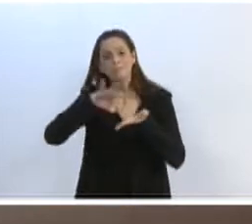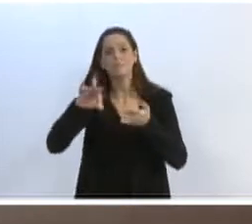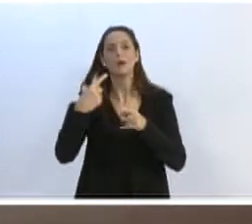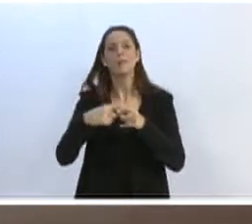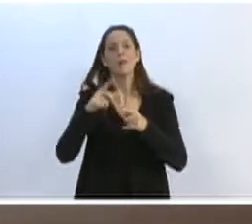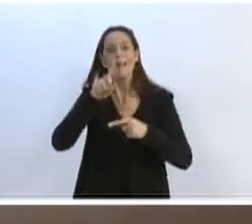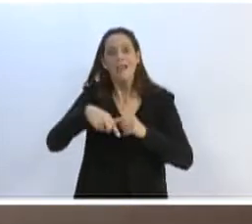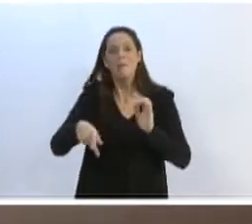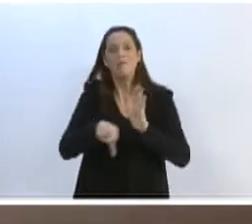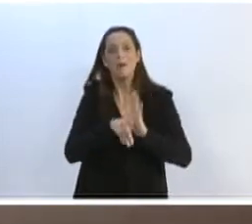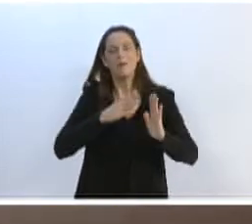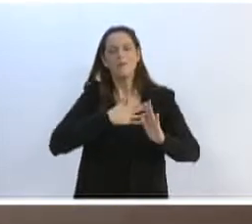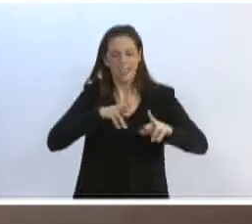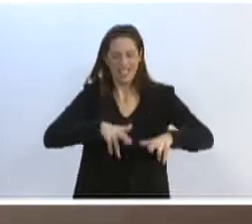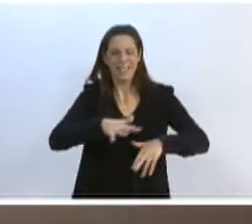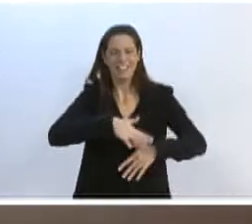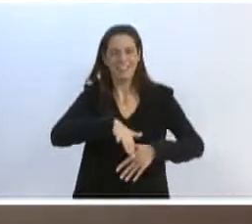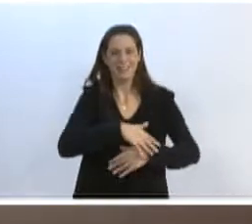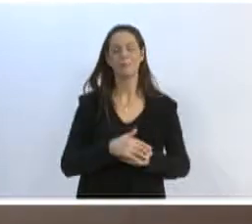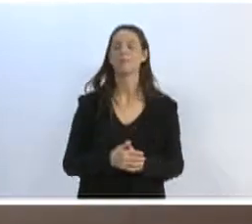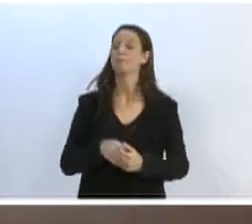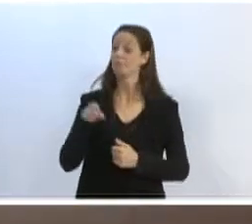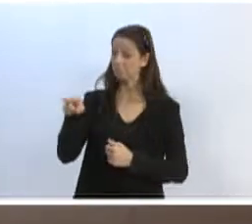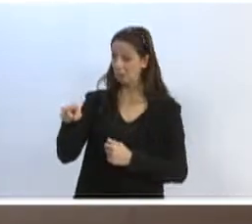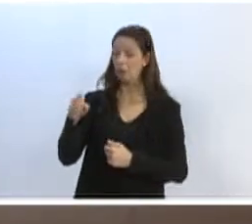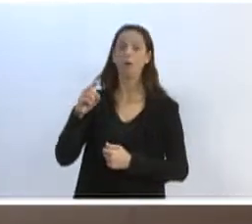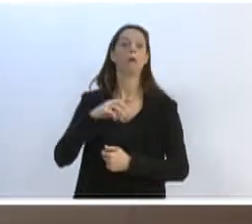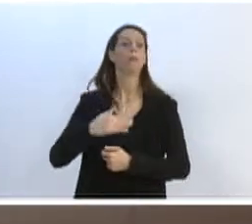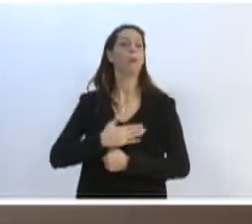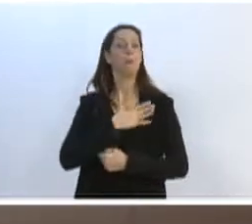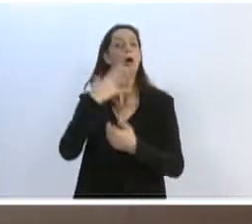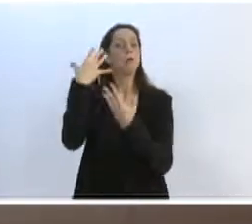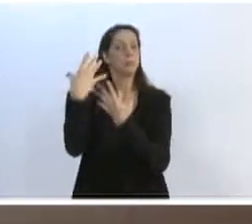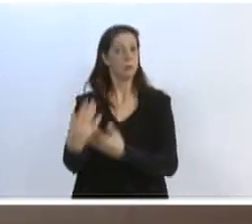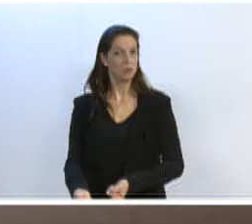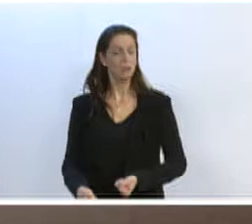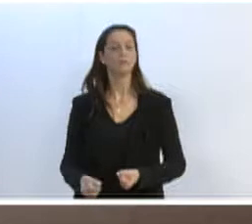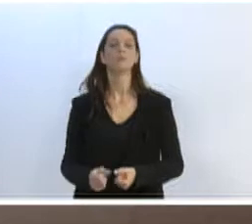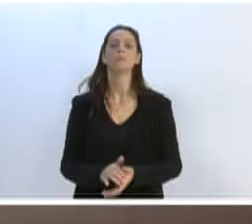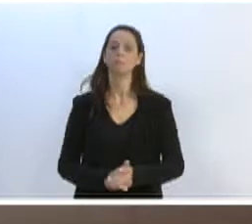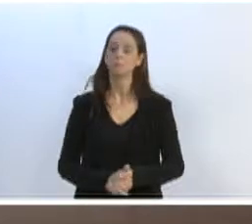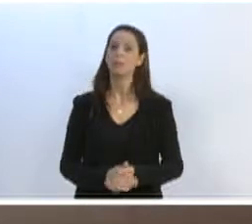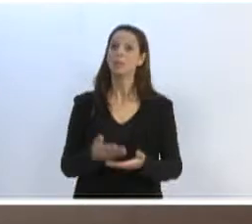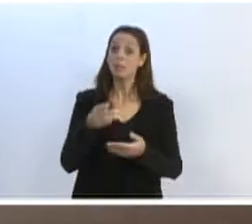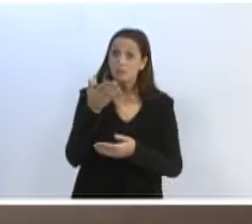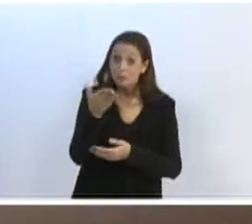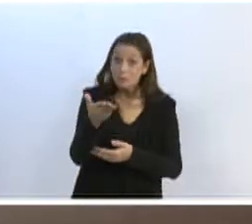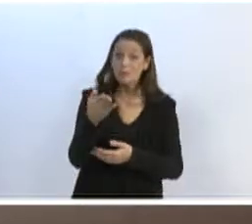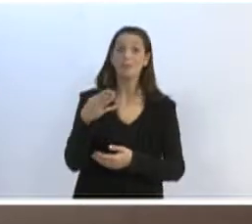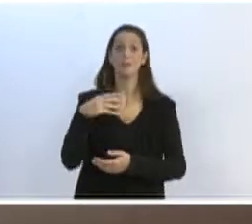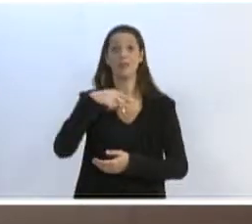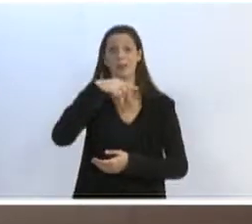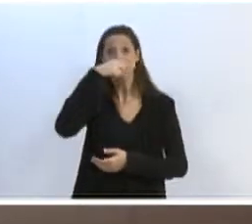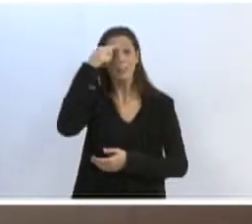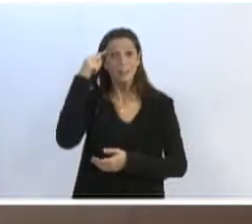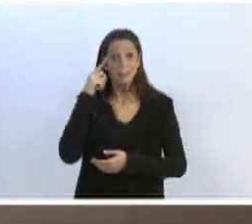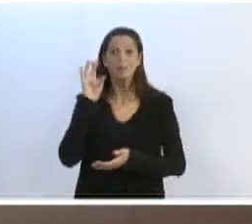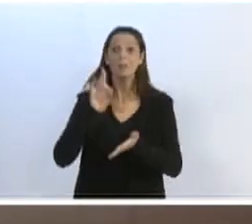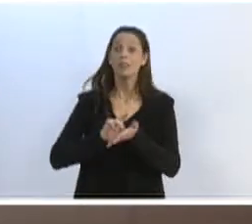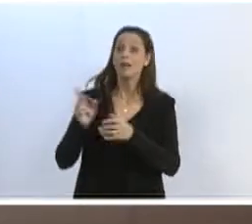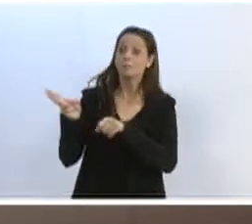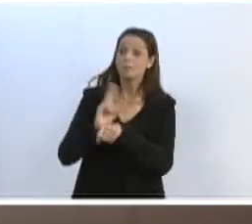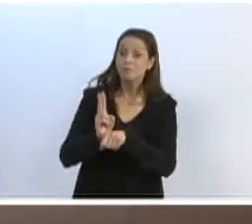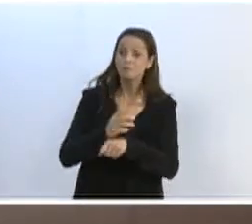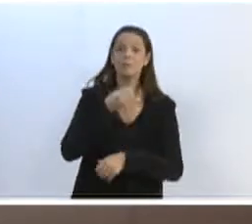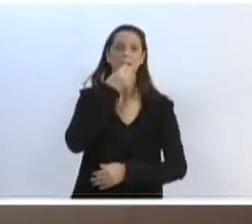nossa região e prefeito prontamente mobilizou toda a sua equipe e agora o senhor está aí fiscalizando a obra junto certamente nós estaremos